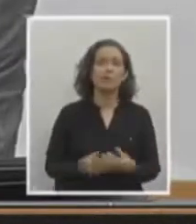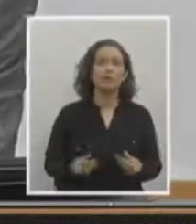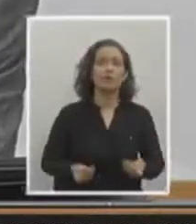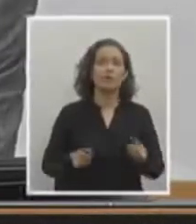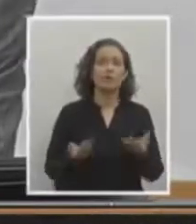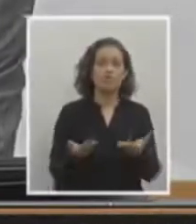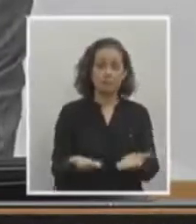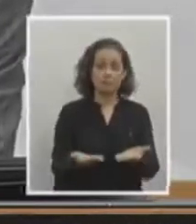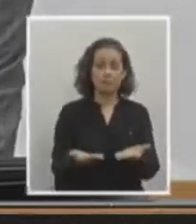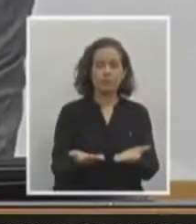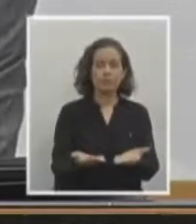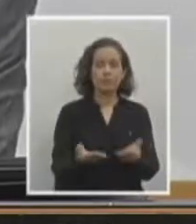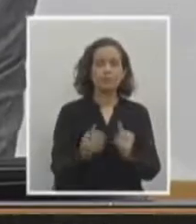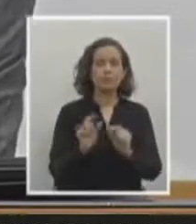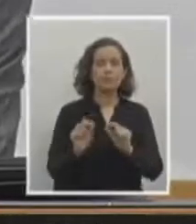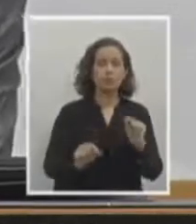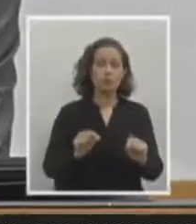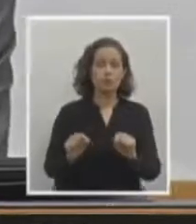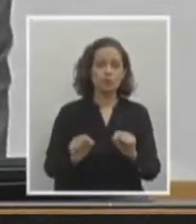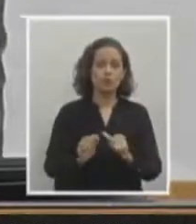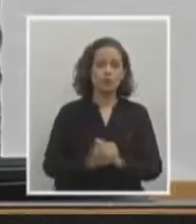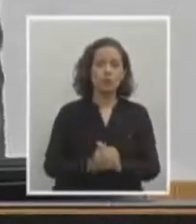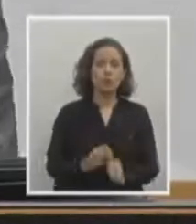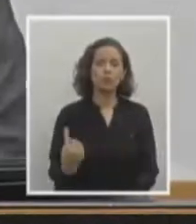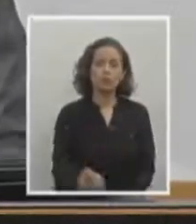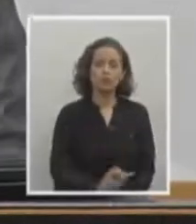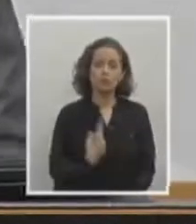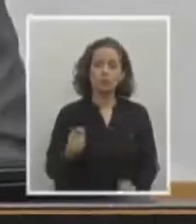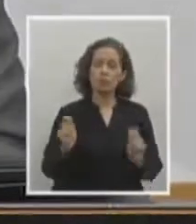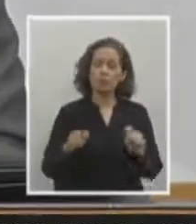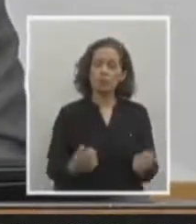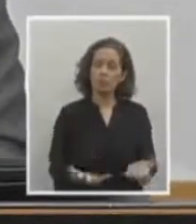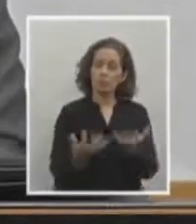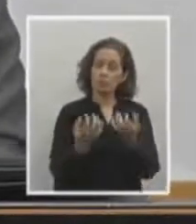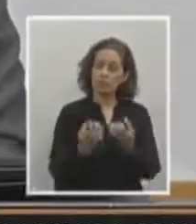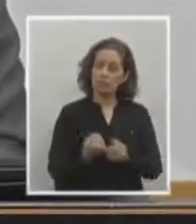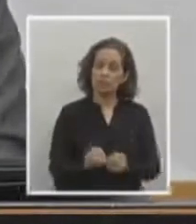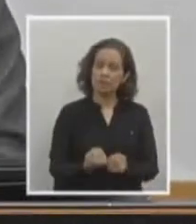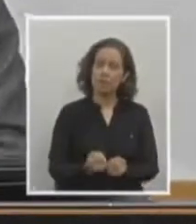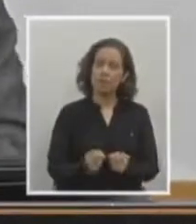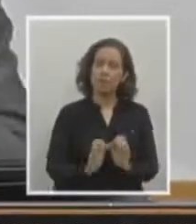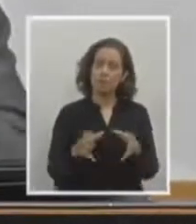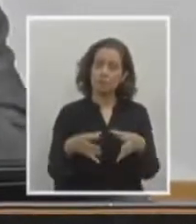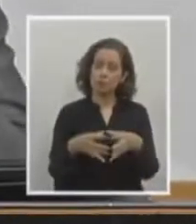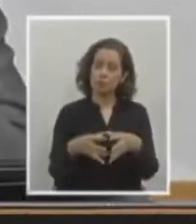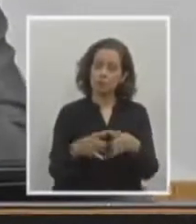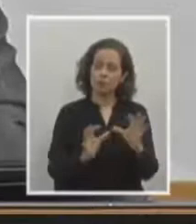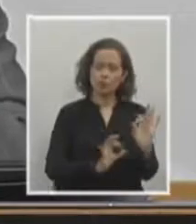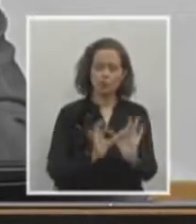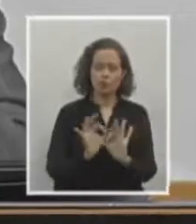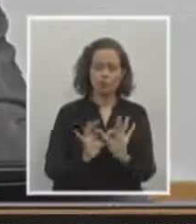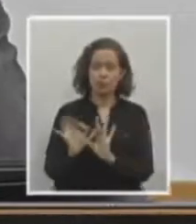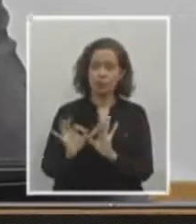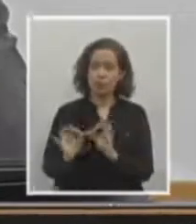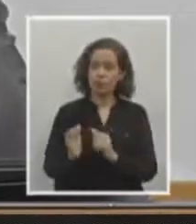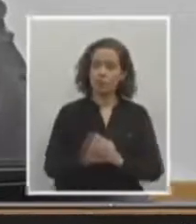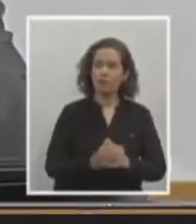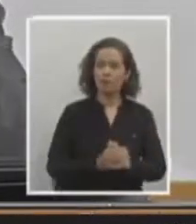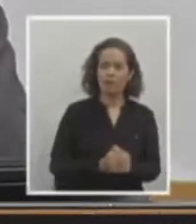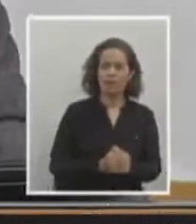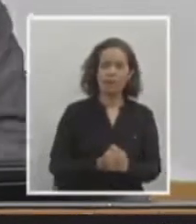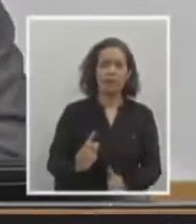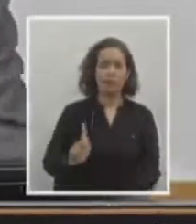um encaminhamento para que a gente possa aqui receber a comissão formada aí, presidida pela